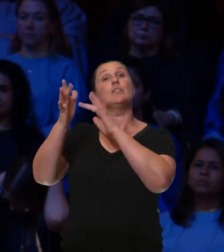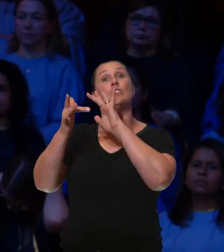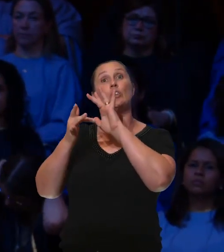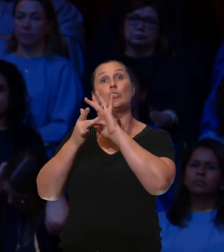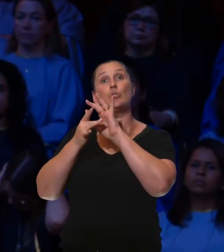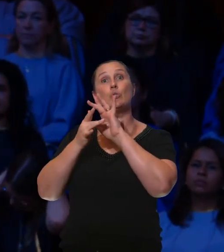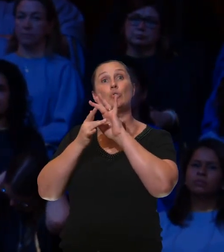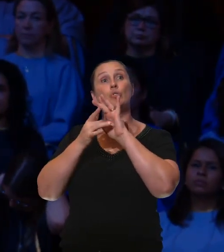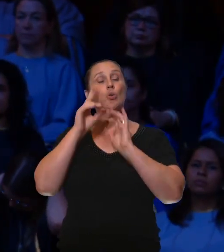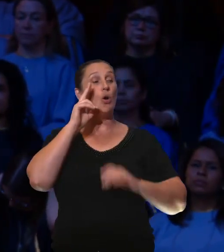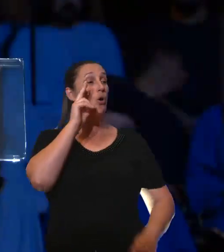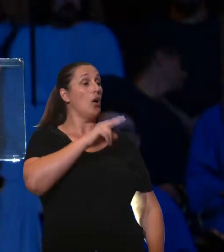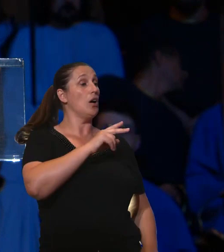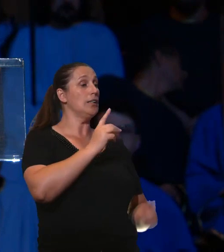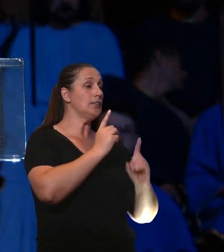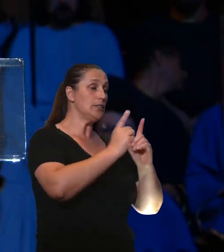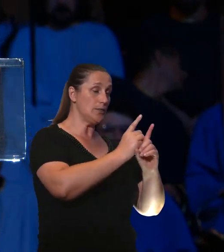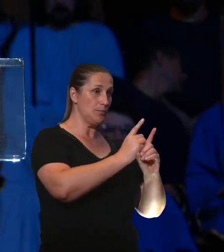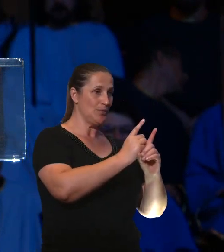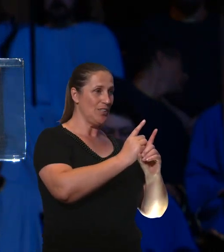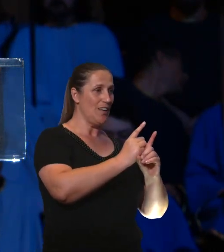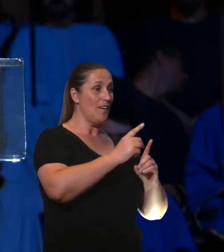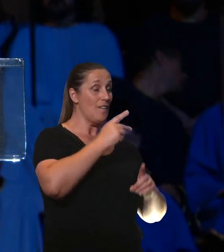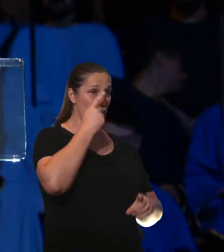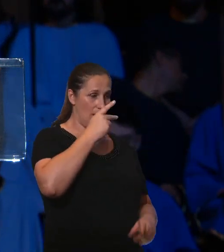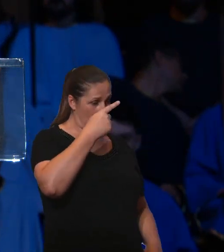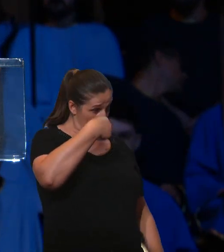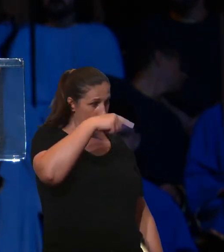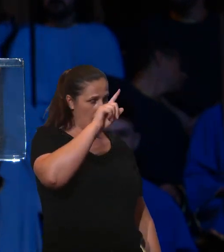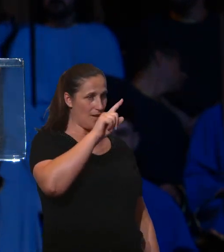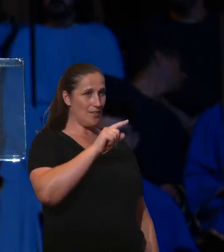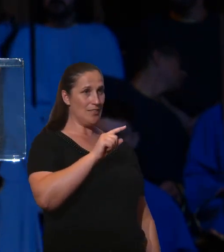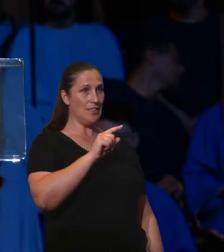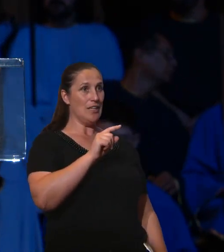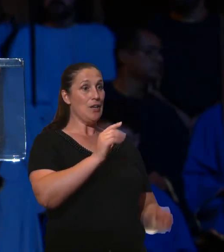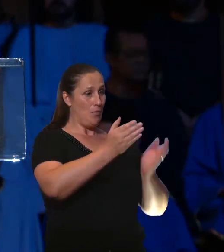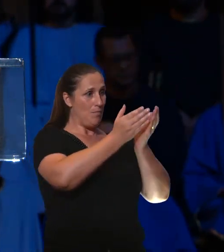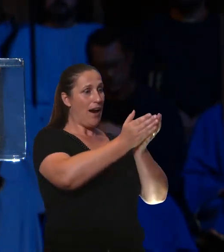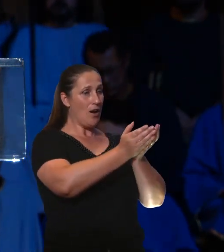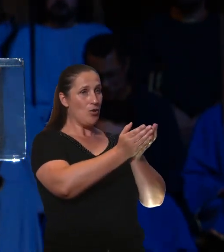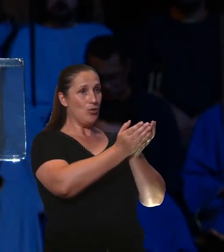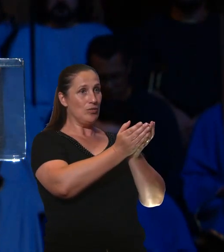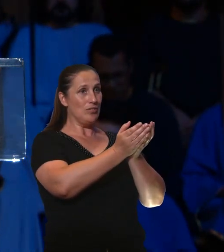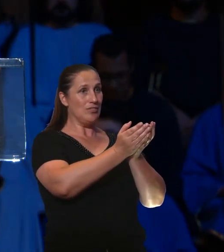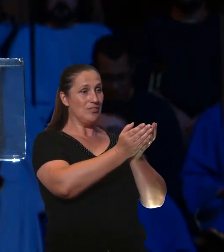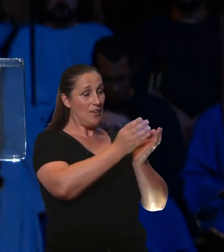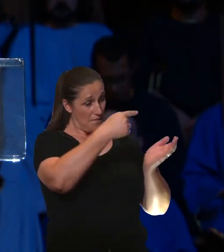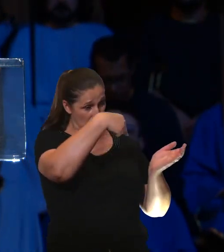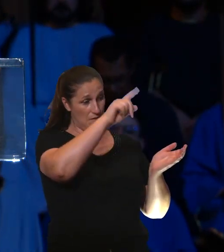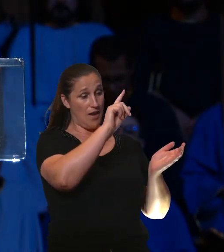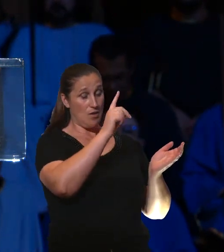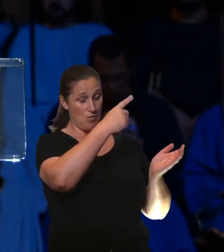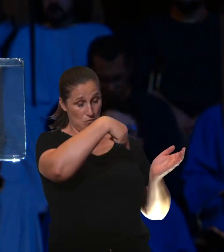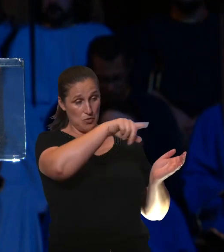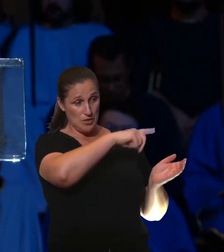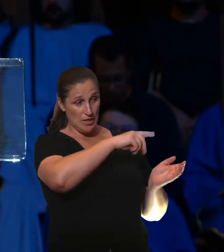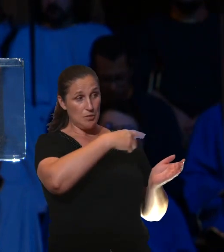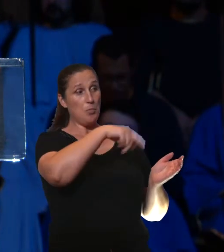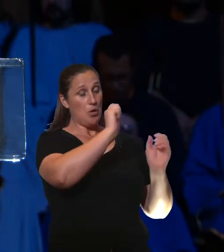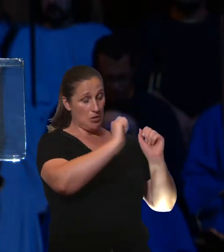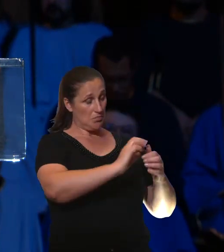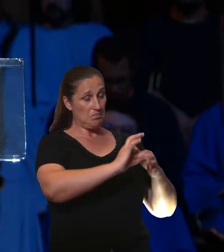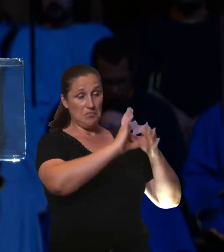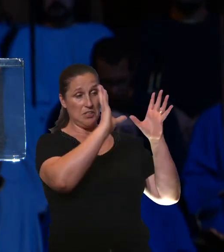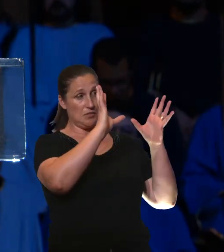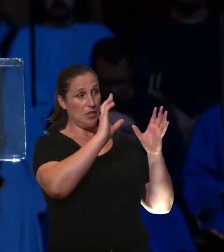os seus discípulos e dá uma direção diferente: entre vocês no barco e vão para o